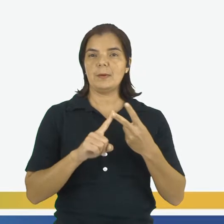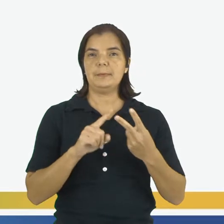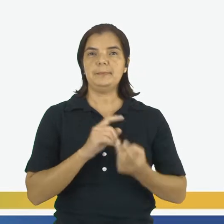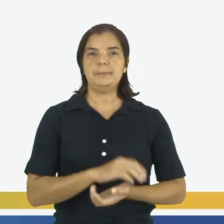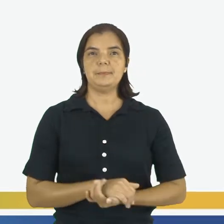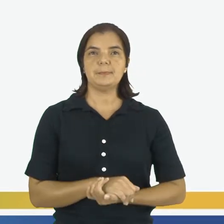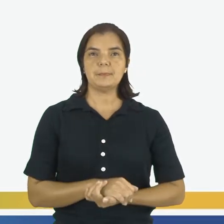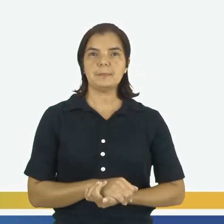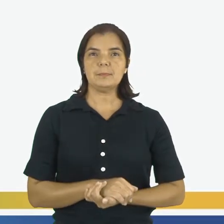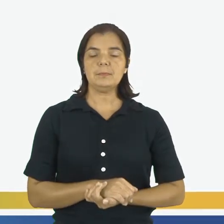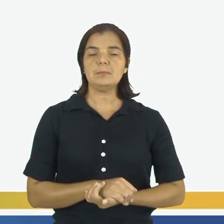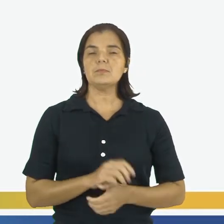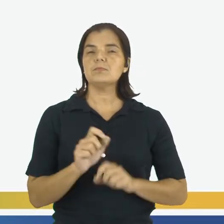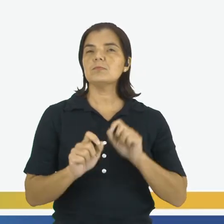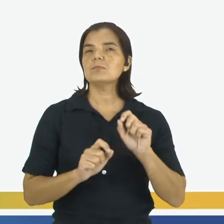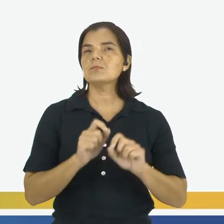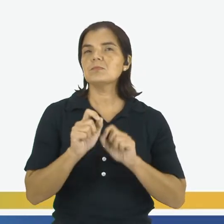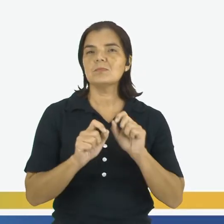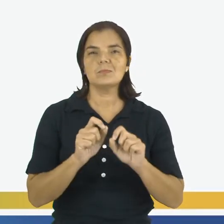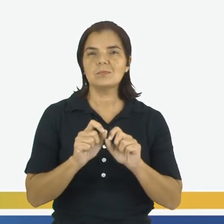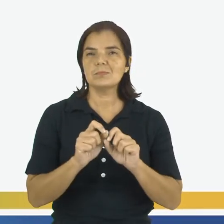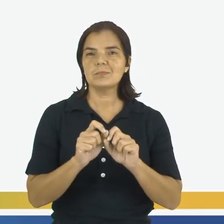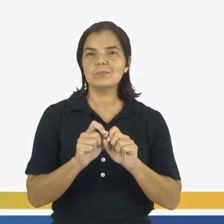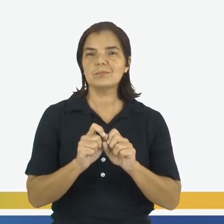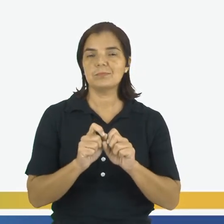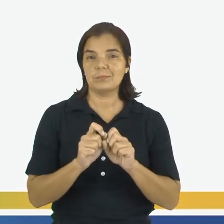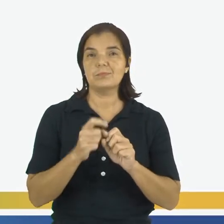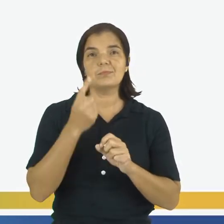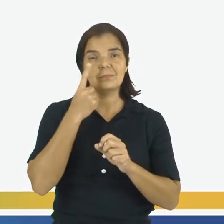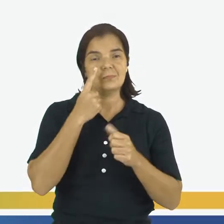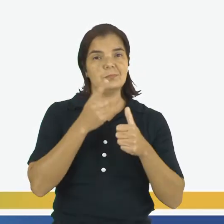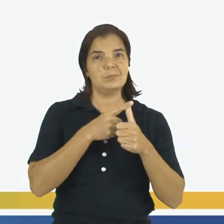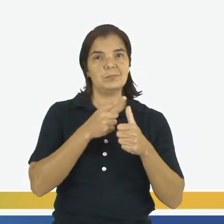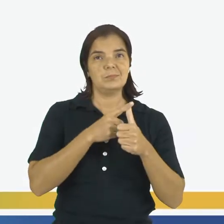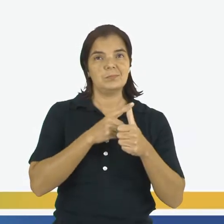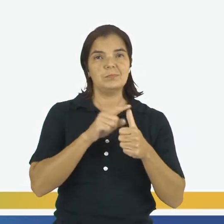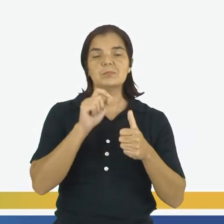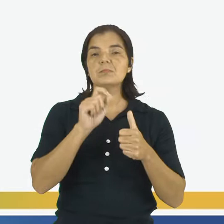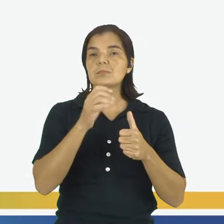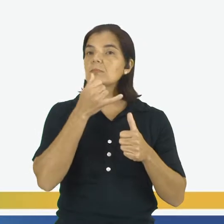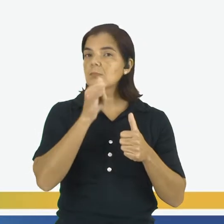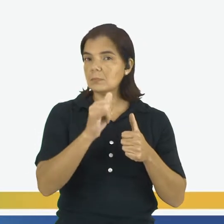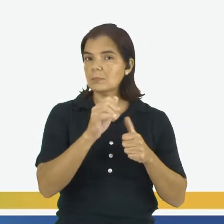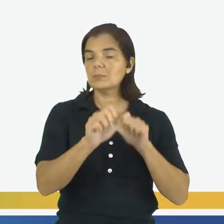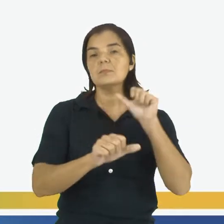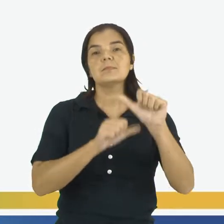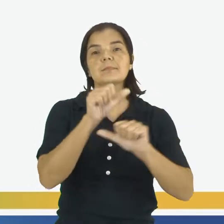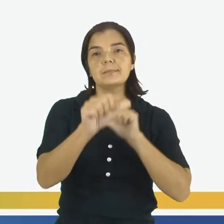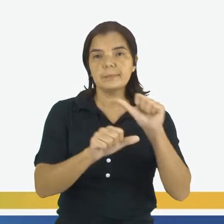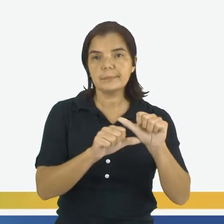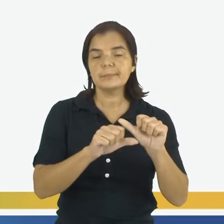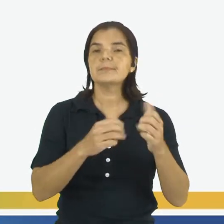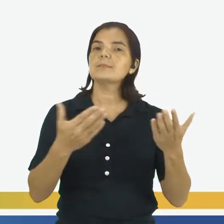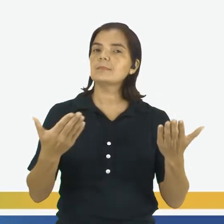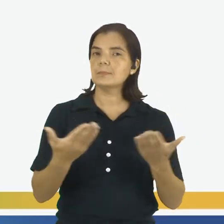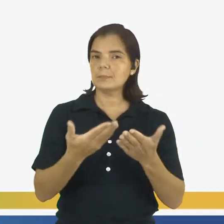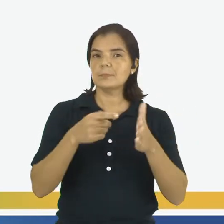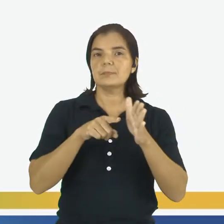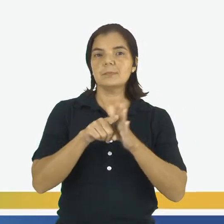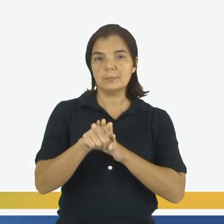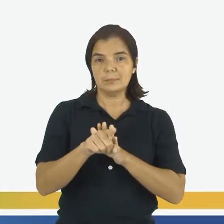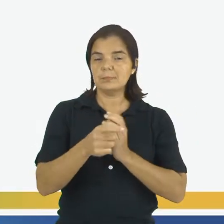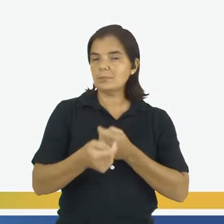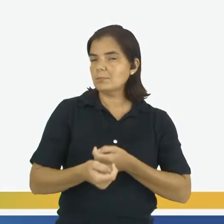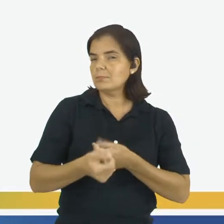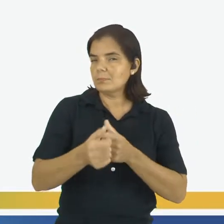Vamos lá para a questão número 2. Nós vimos na questão número 1 o que são energias renováveis. E eu agora dei